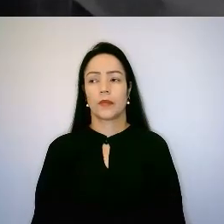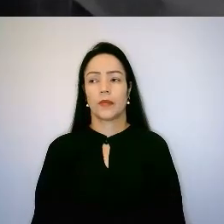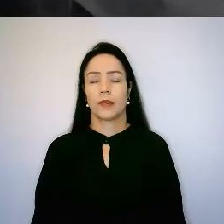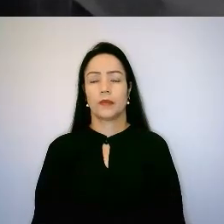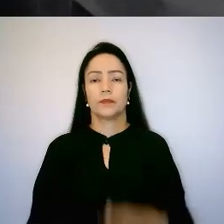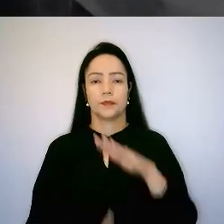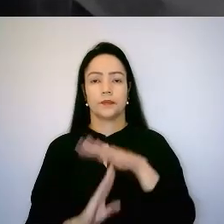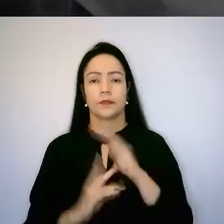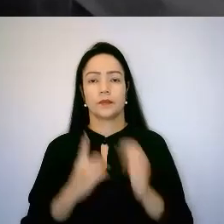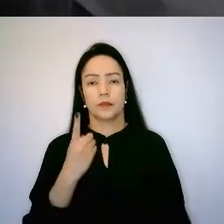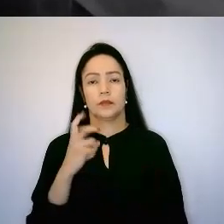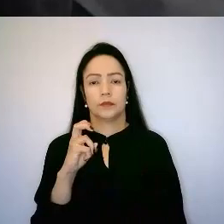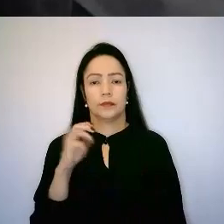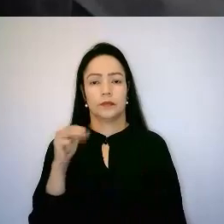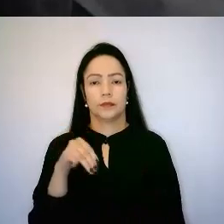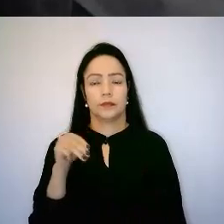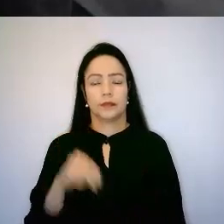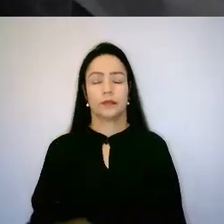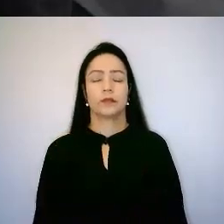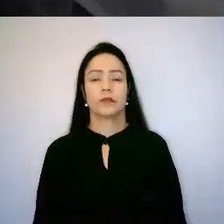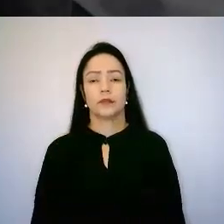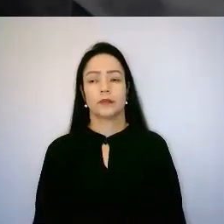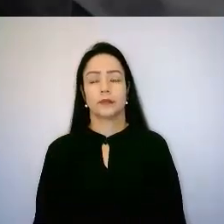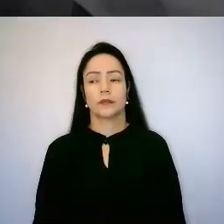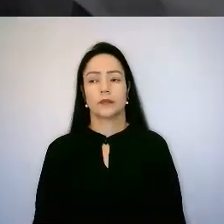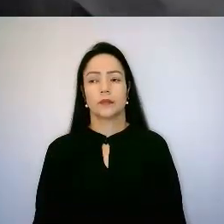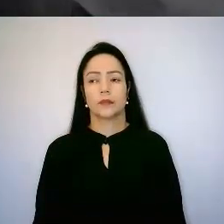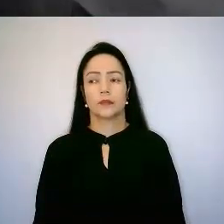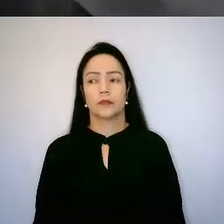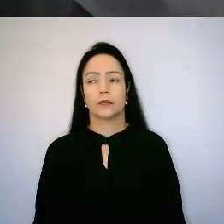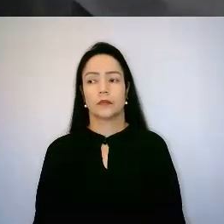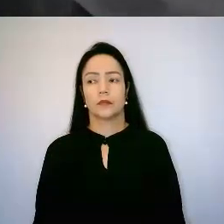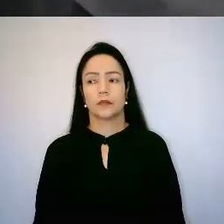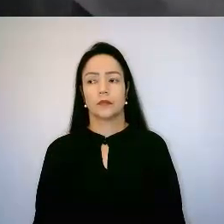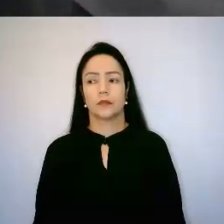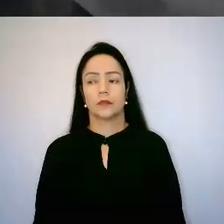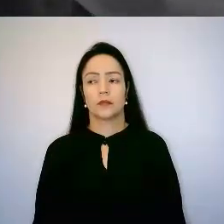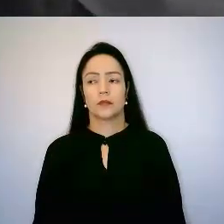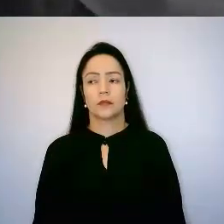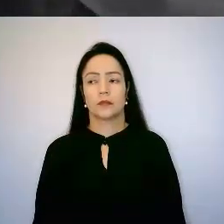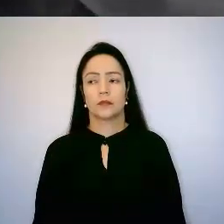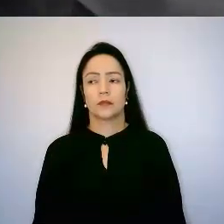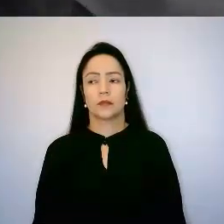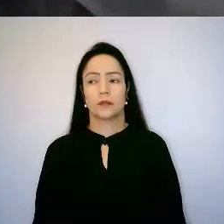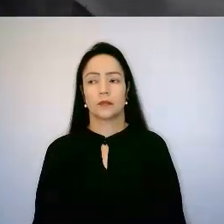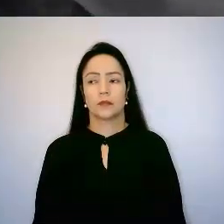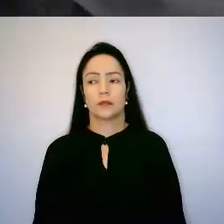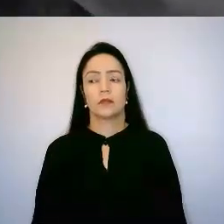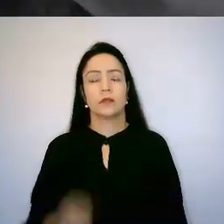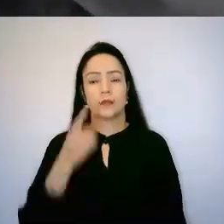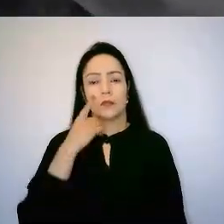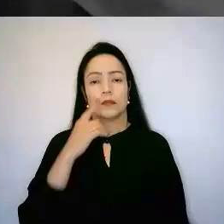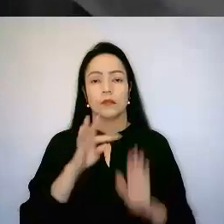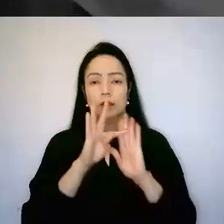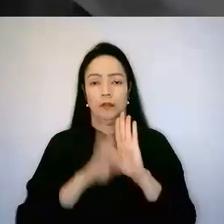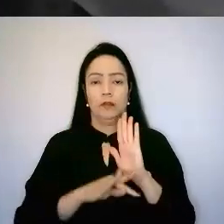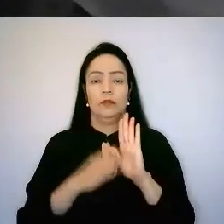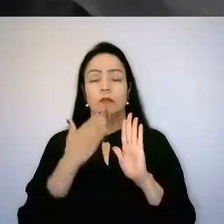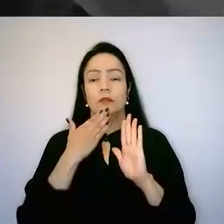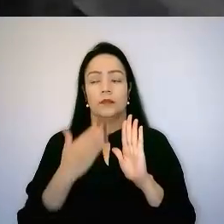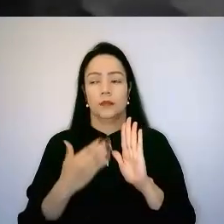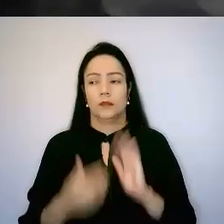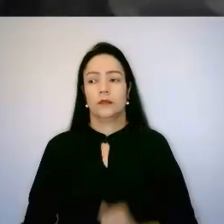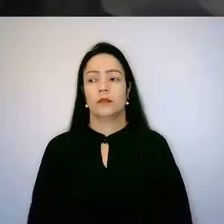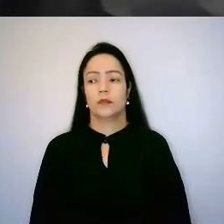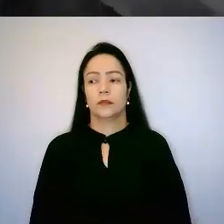minutos para sua defesa oral considerando a matéria envolvida no apelo do Dr Wanderson poder